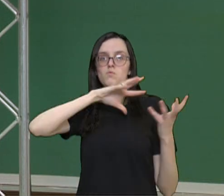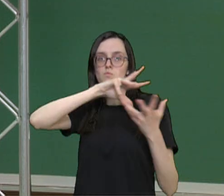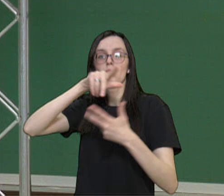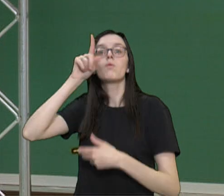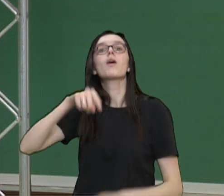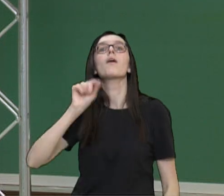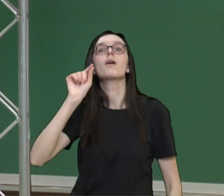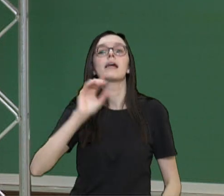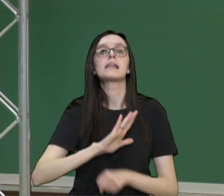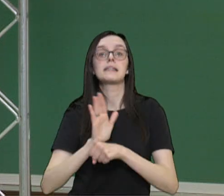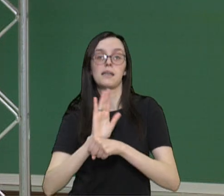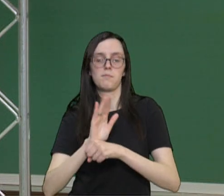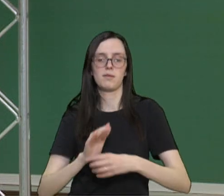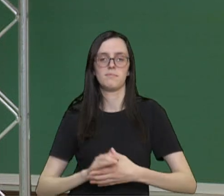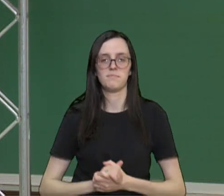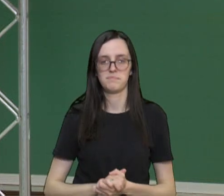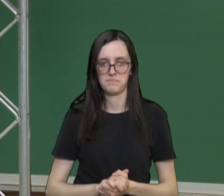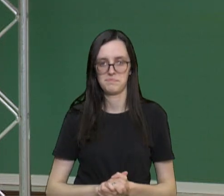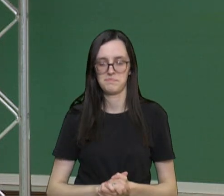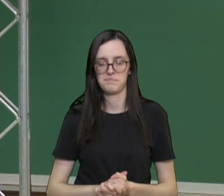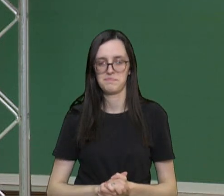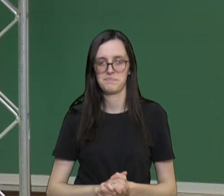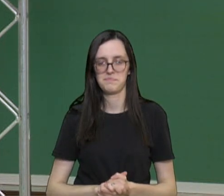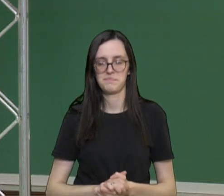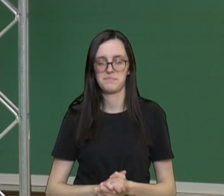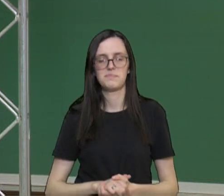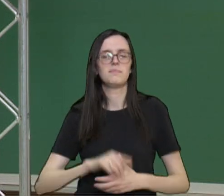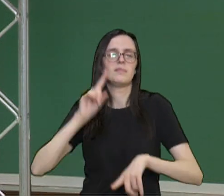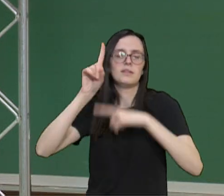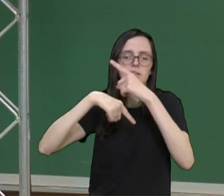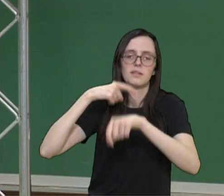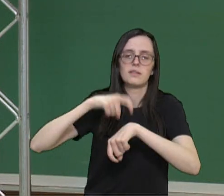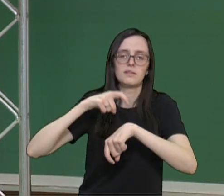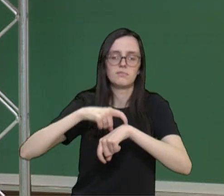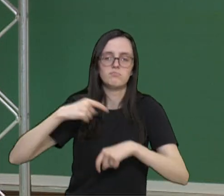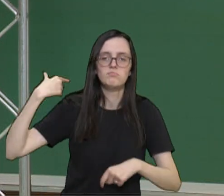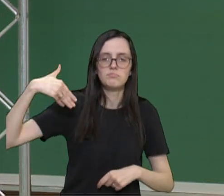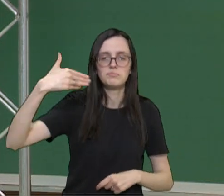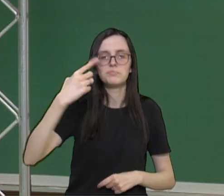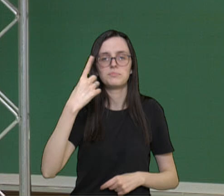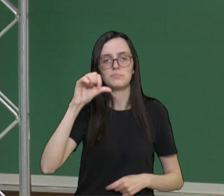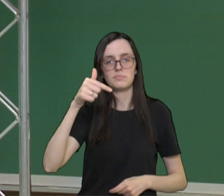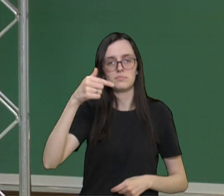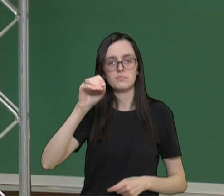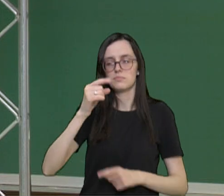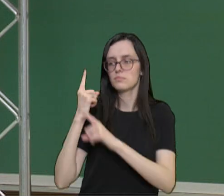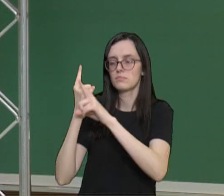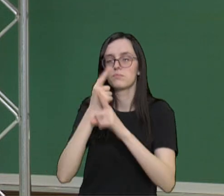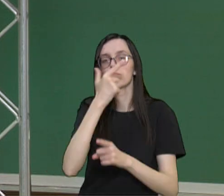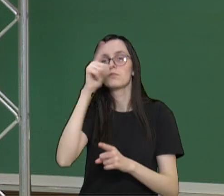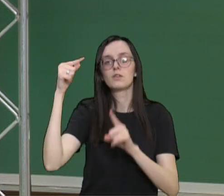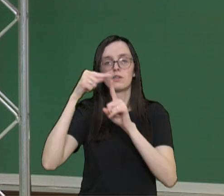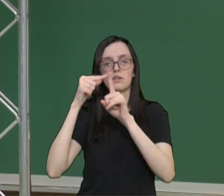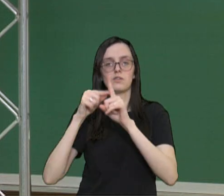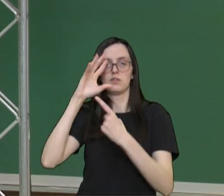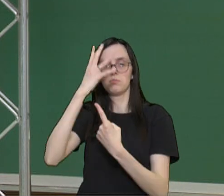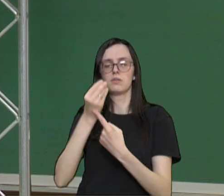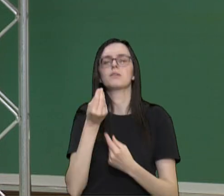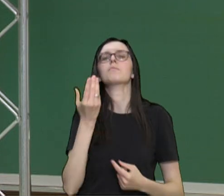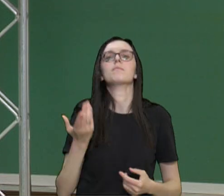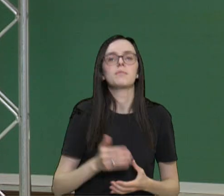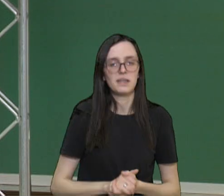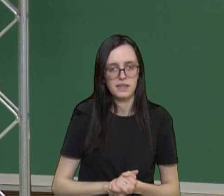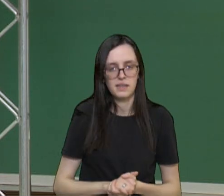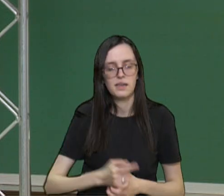cinema. Né? E, depois de um tempo, lá nos anos 70, reivindicaram outras artes para aquilo. E a gente